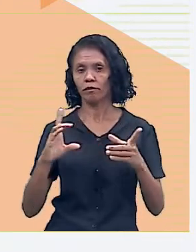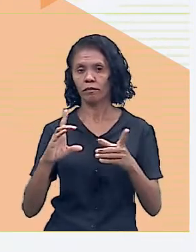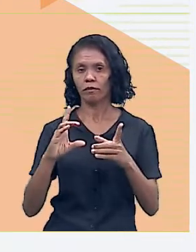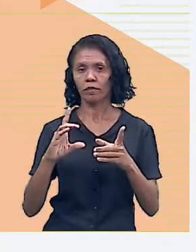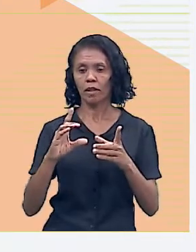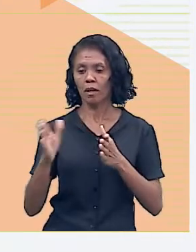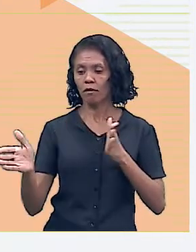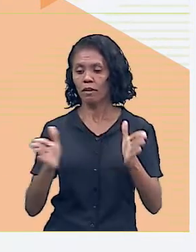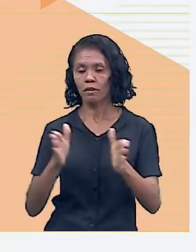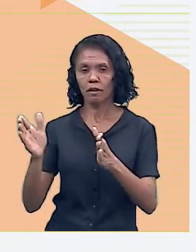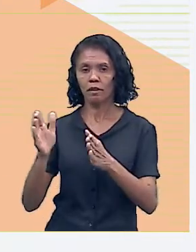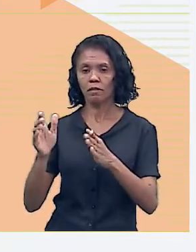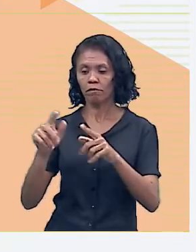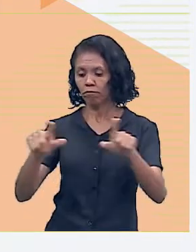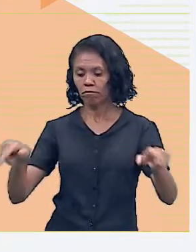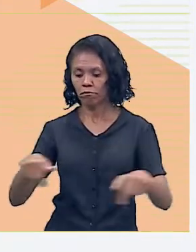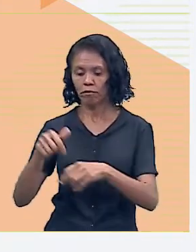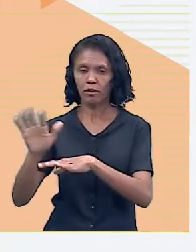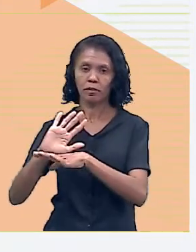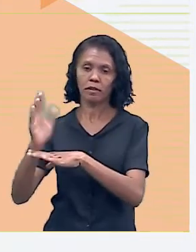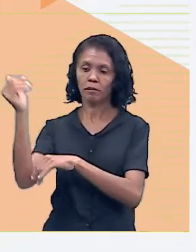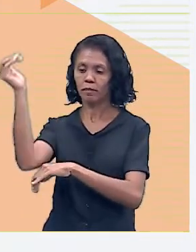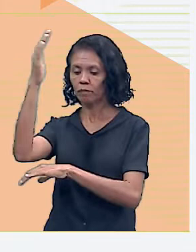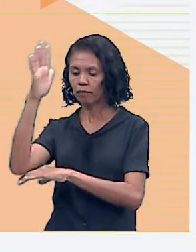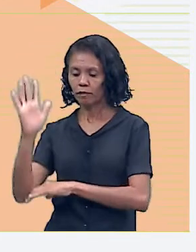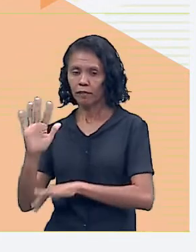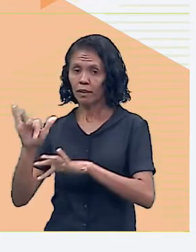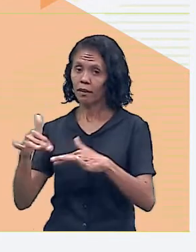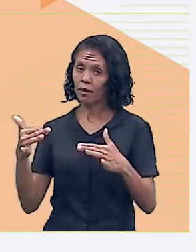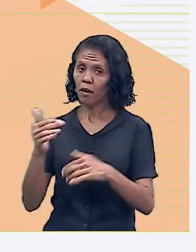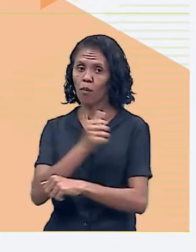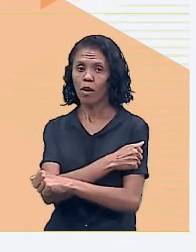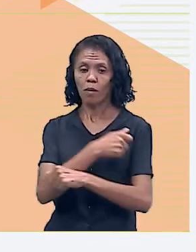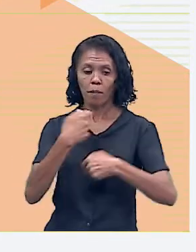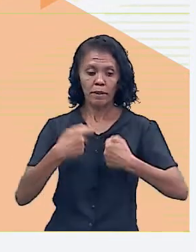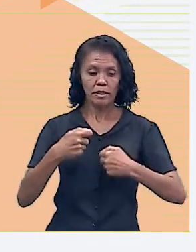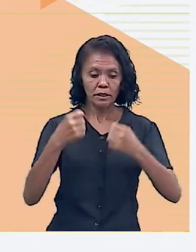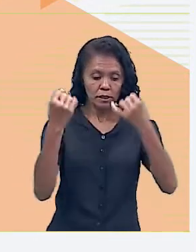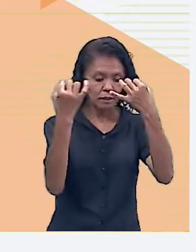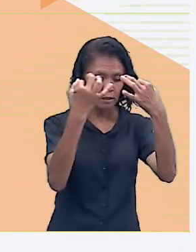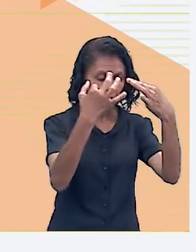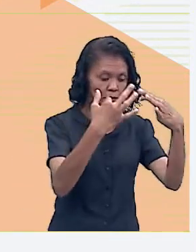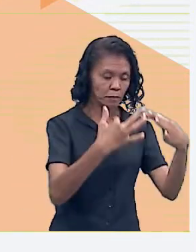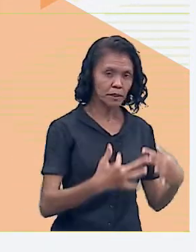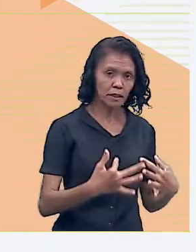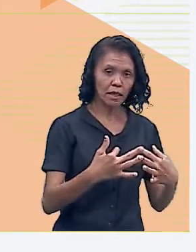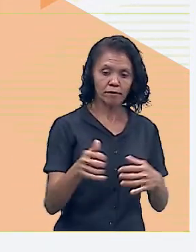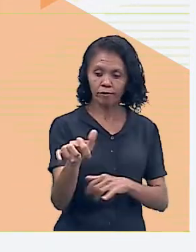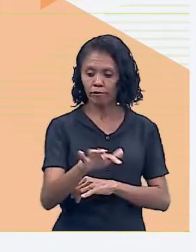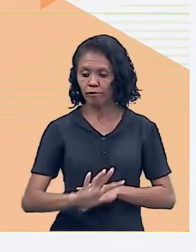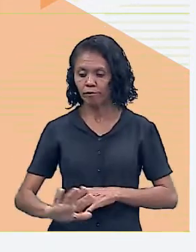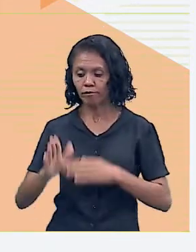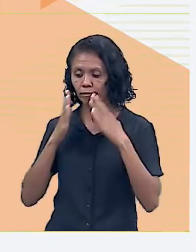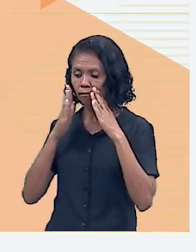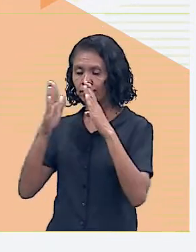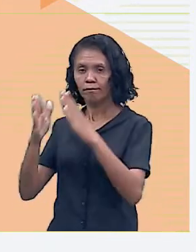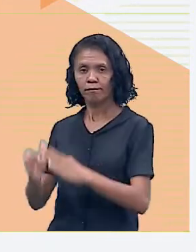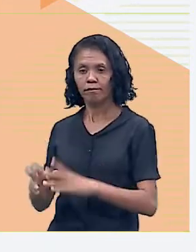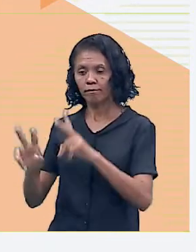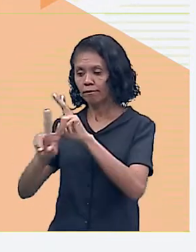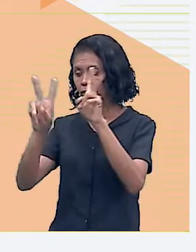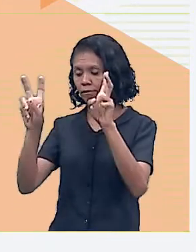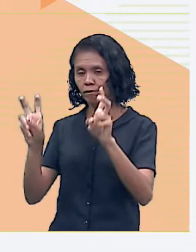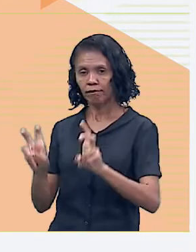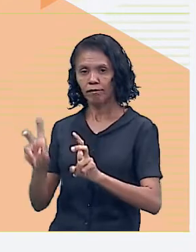do acesso ao cinema no Brasil você tem que deixar claro que aquilo se limitam o território brasileiro tem que deixar claro que o foco temático ou